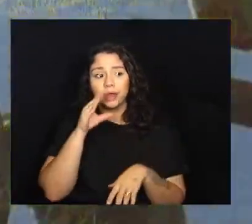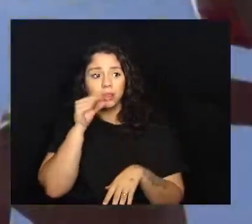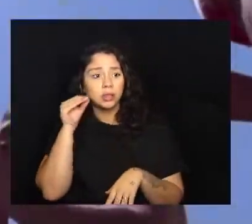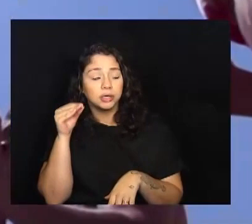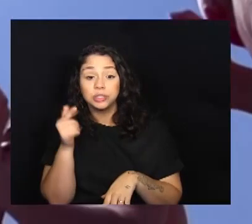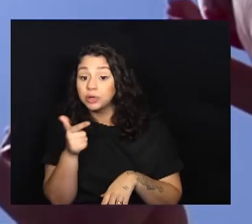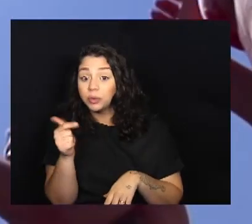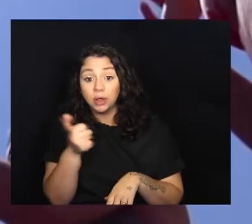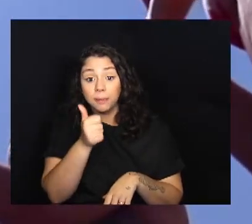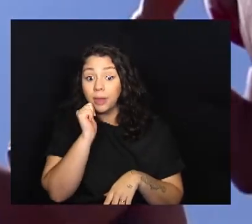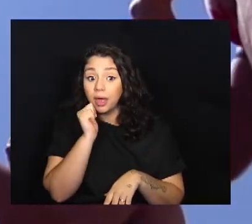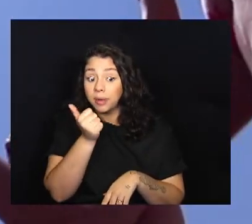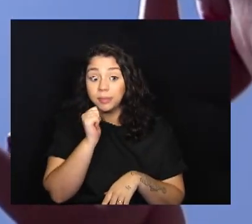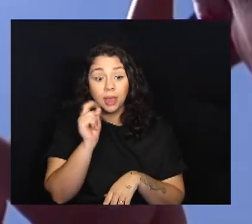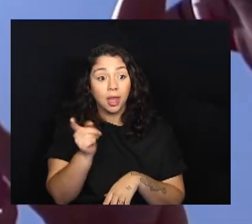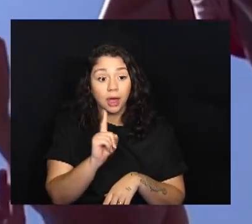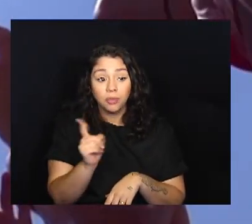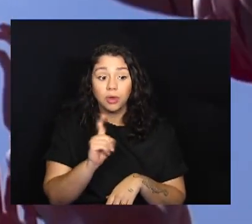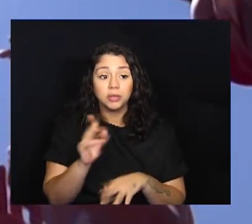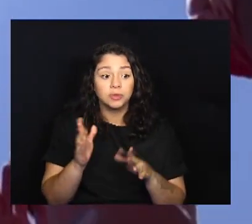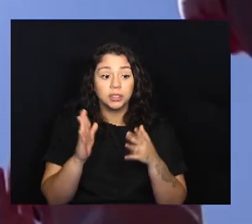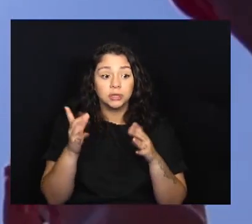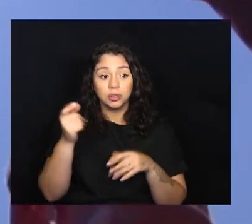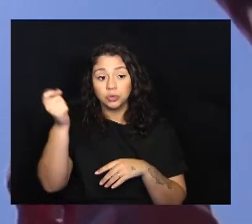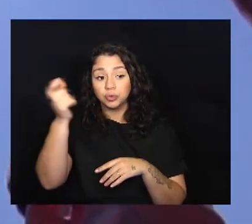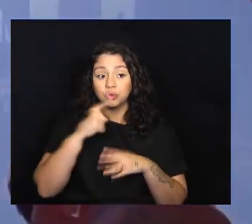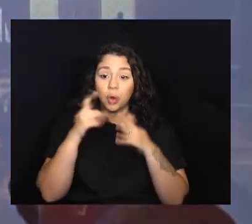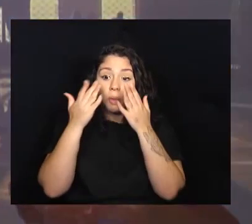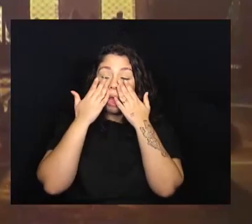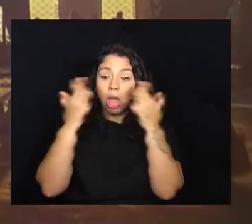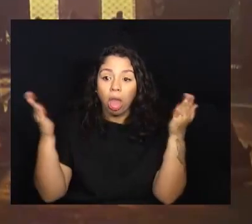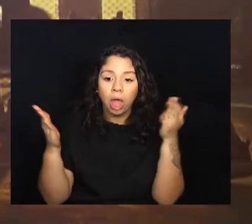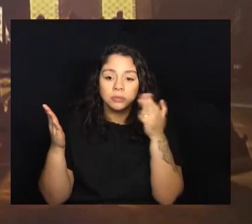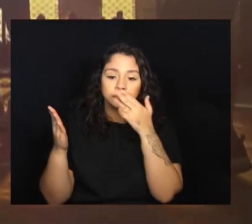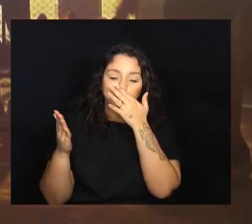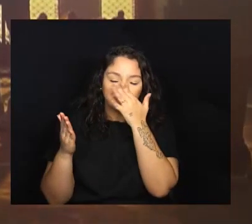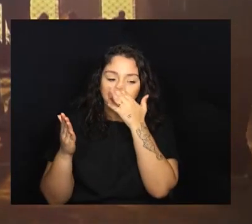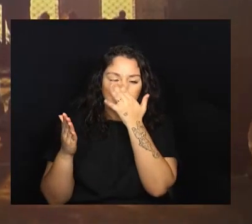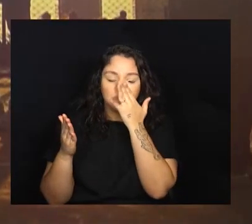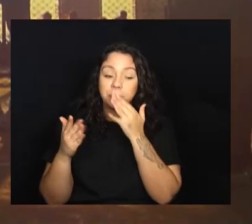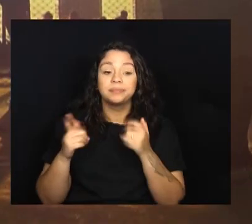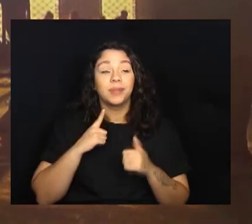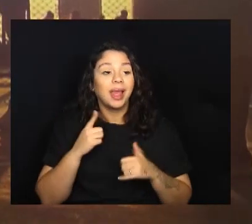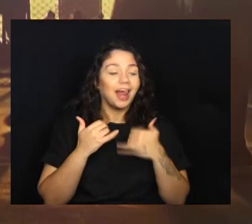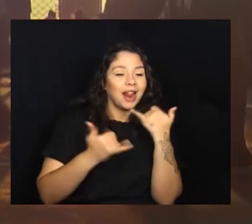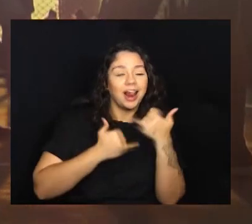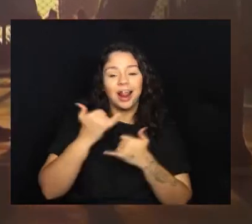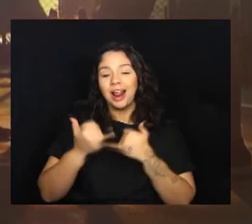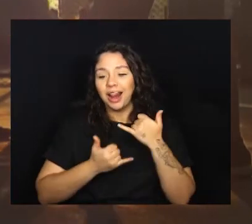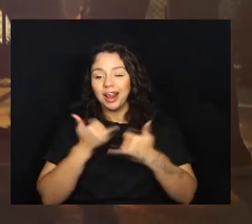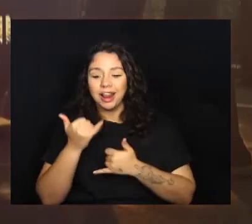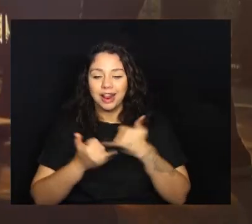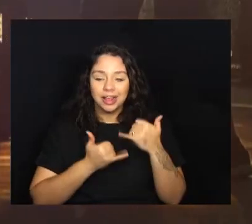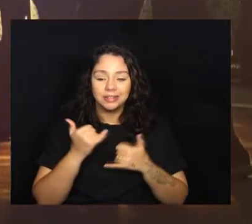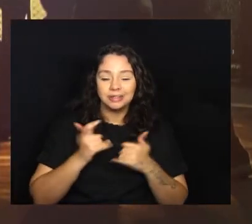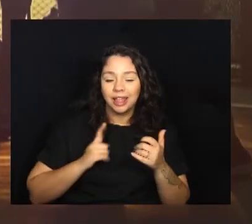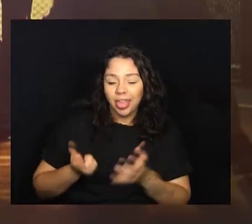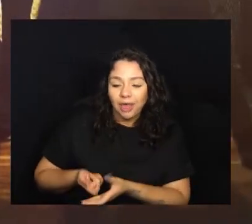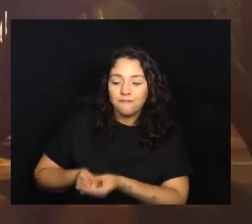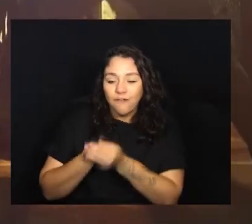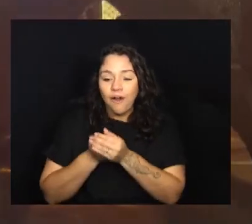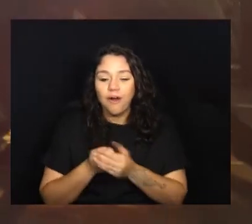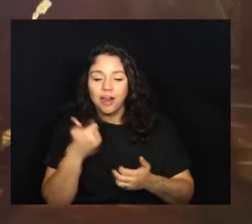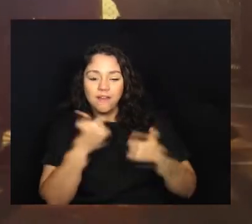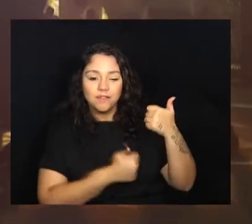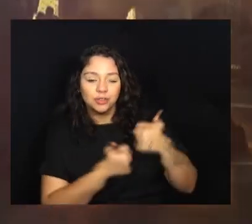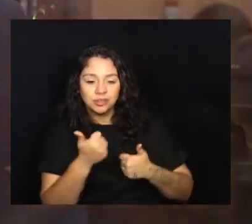hidrata, ele acaba ficando exposto ao sol e ele vai empolgado jogando bola, jogando vôlei, basquete